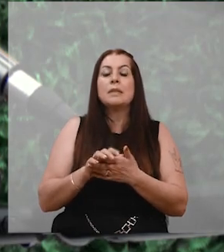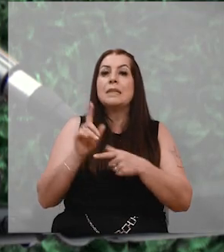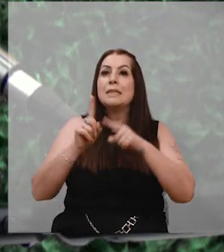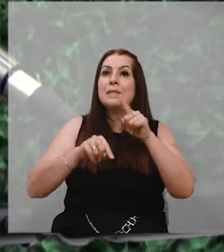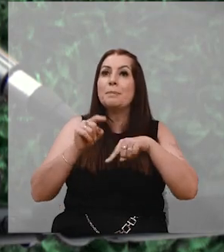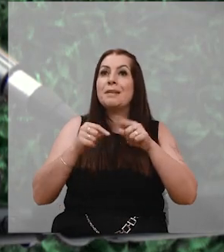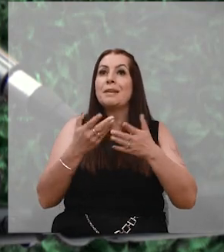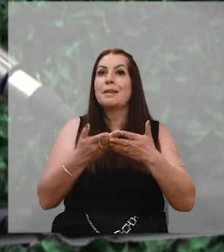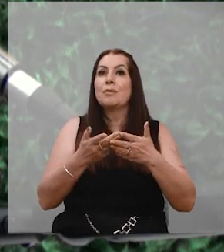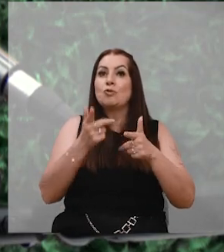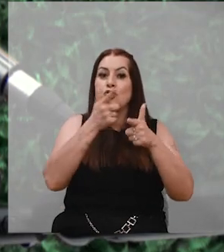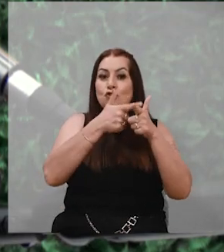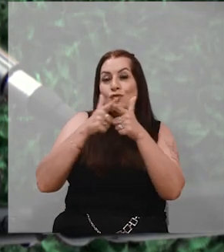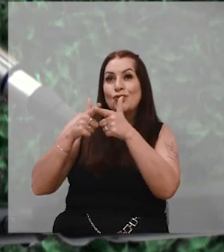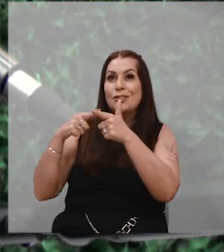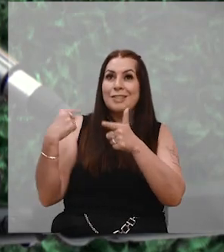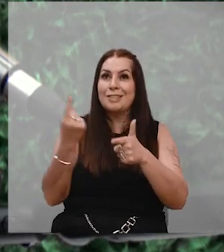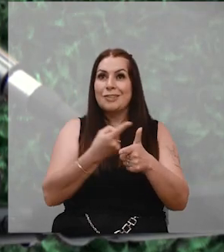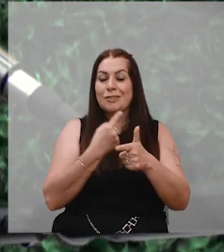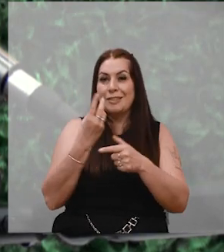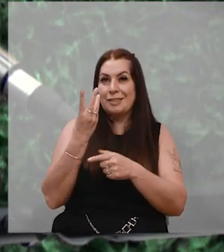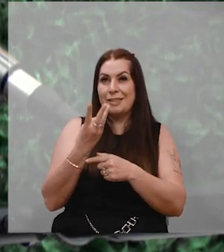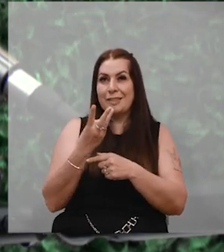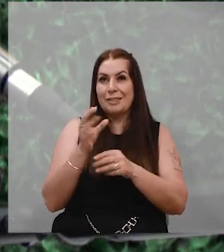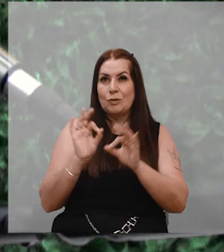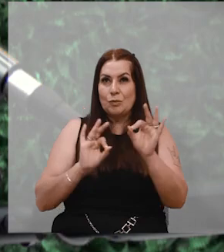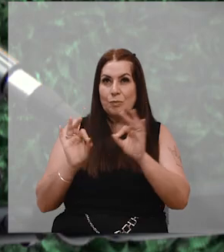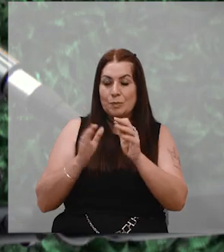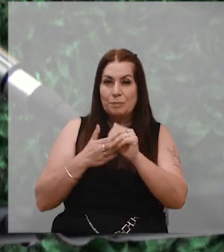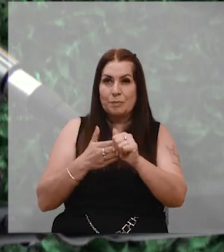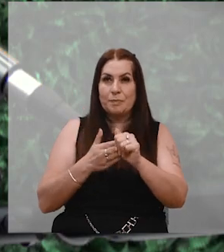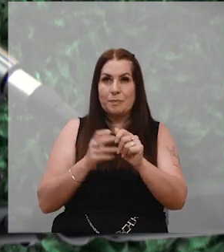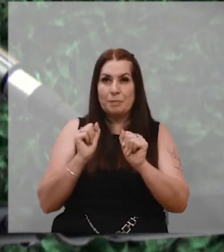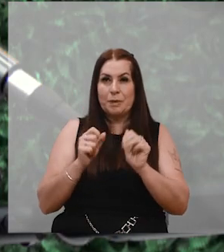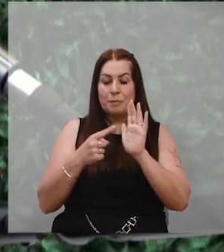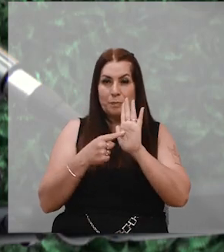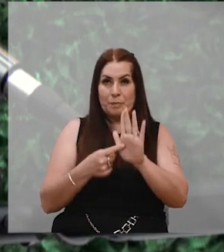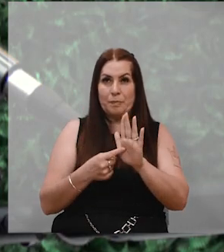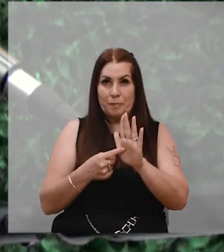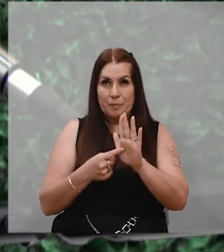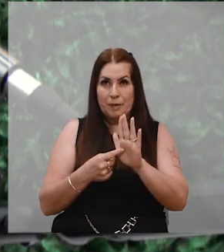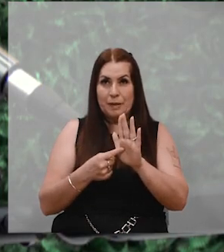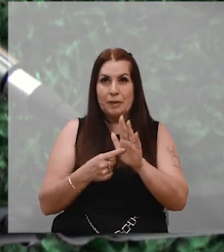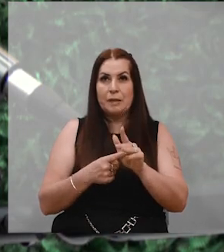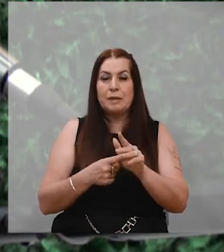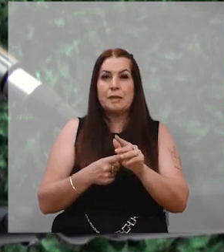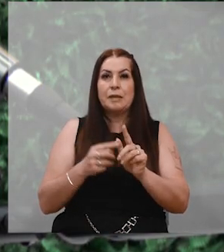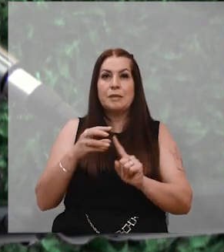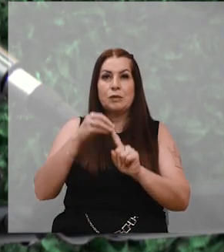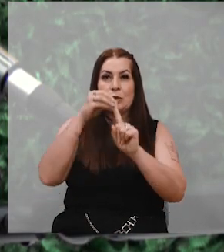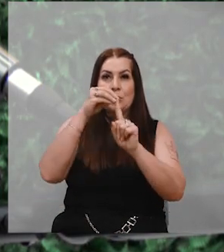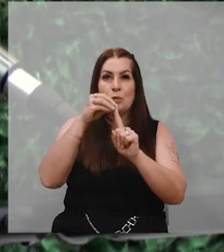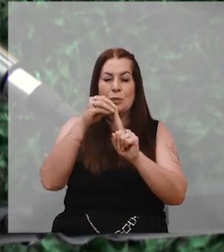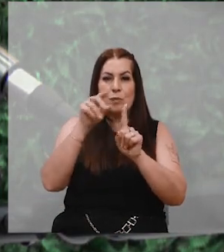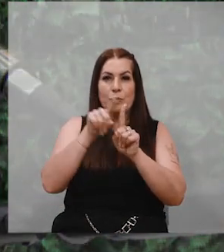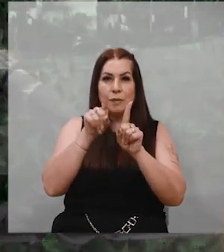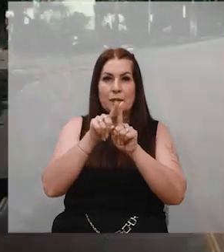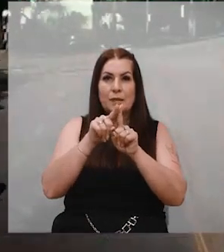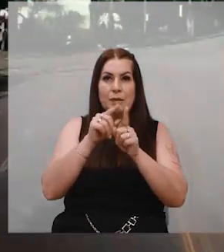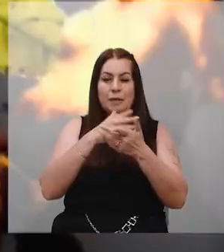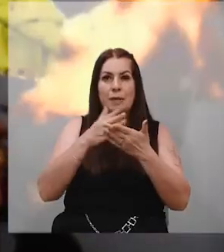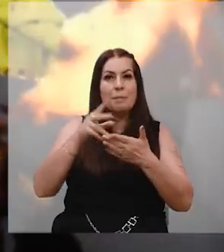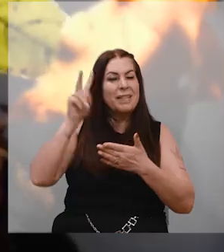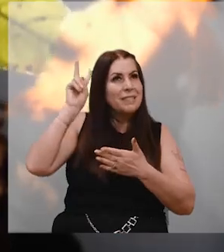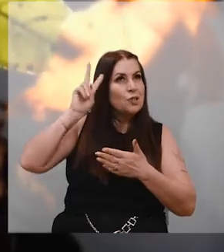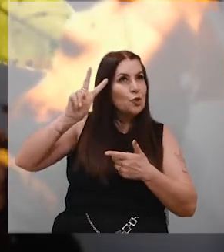Esse material aí a gente se dividiu entre nós três na condução aí para poder mostrar, né? A gente destacou as raízes, que seria a